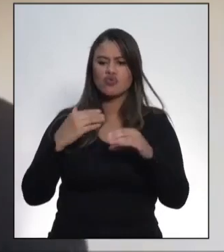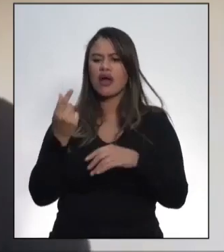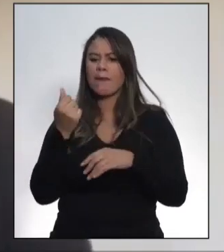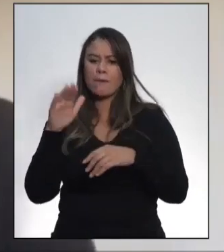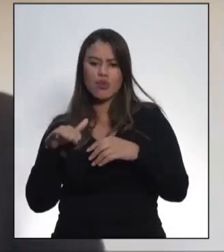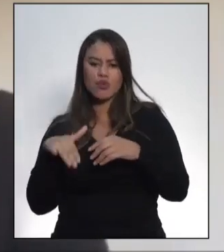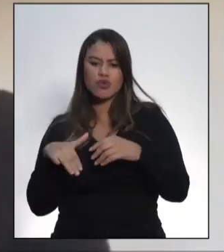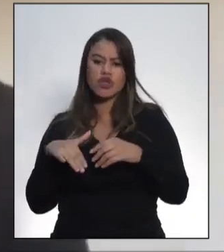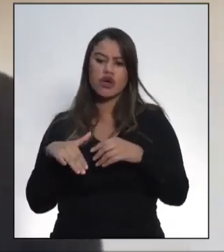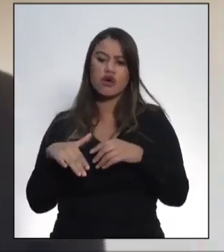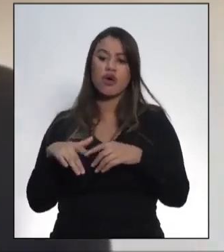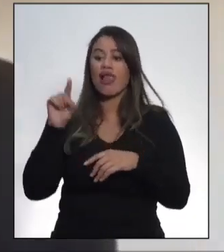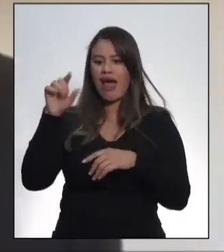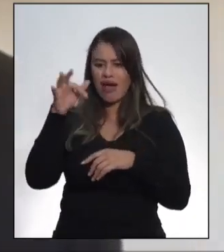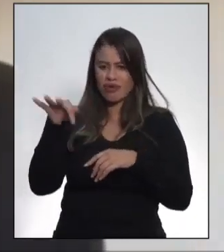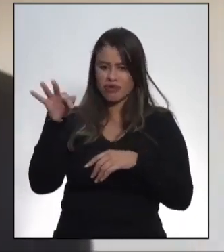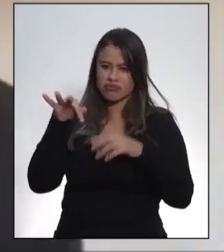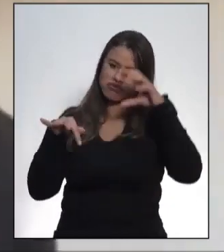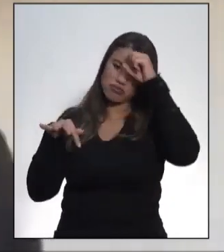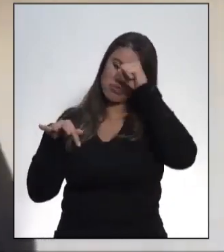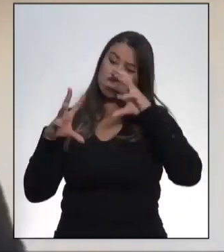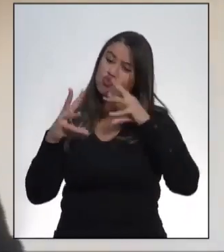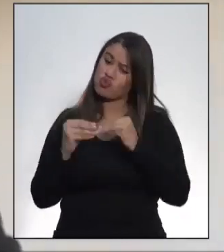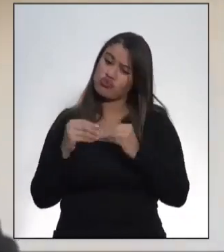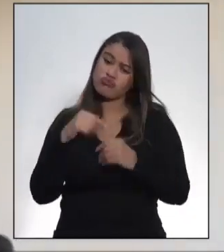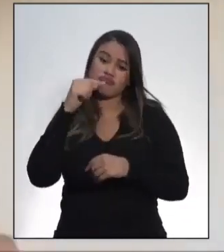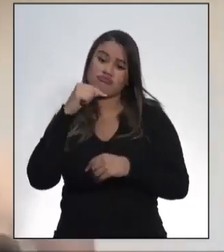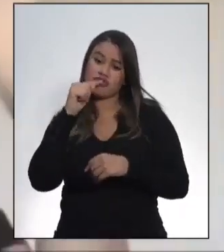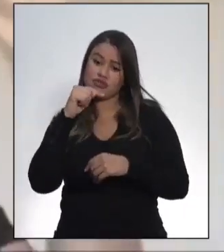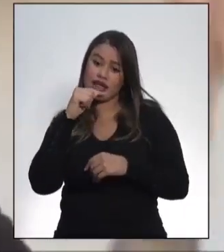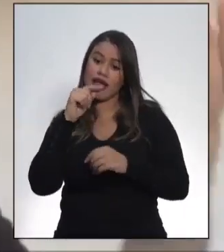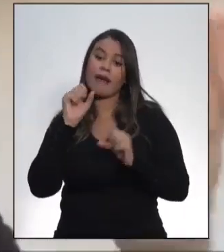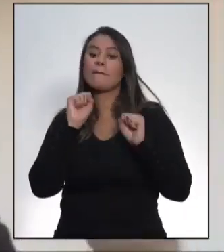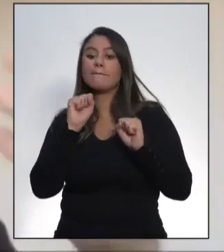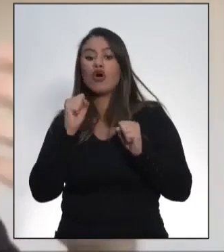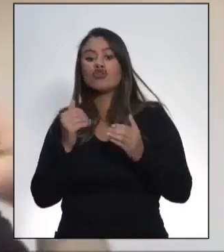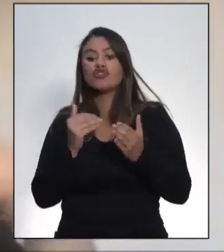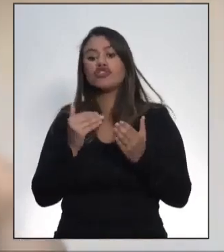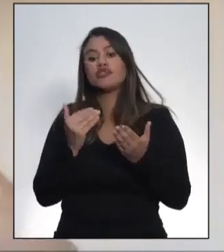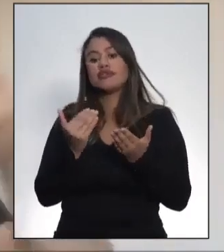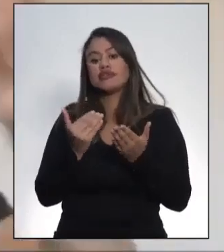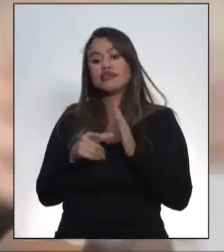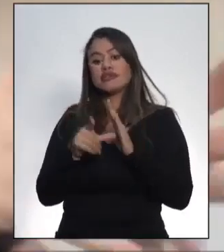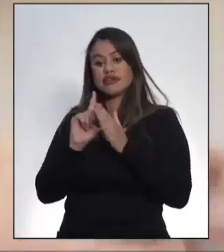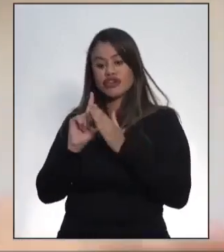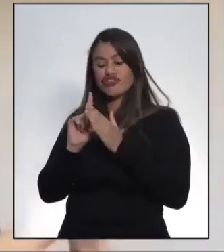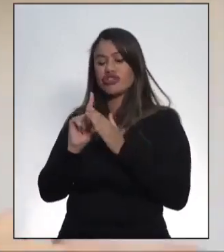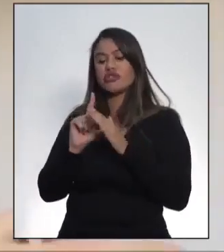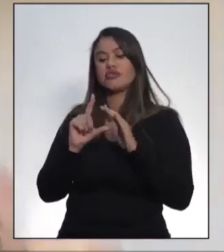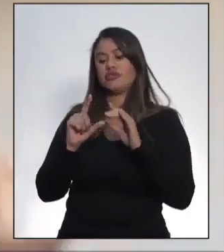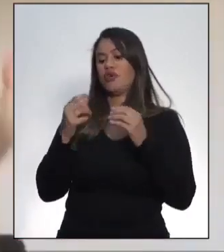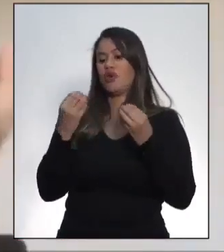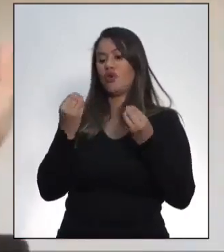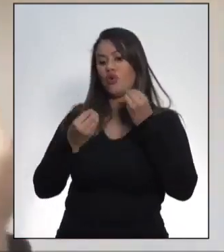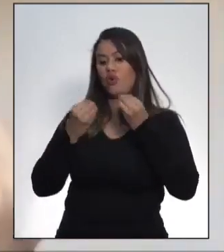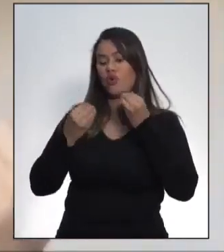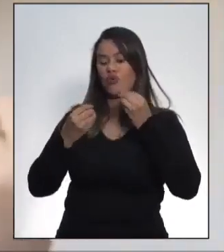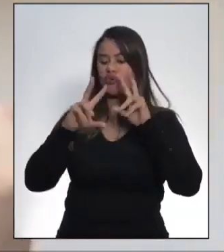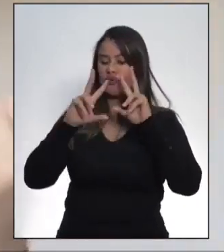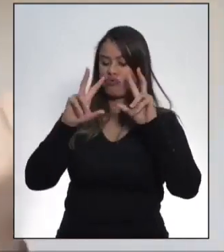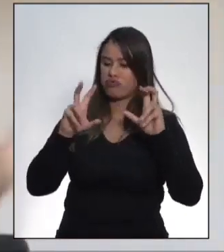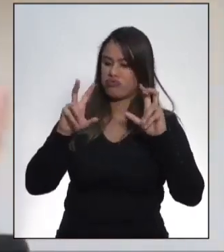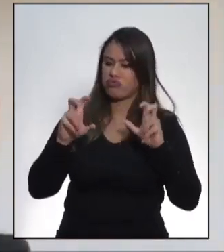promoção, nem tudo você vai aprender na faculdade. Então é legal que você comece a se aprofundar nesses outros temas também, as pessoas